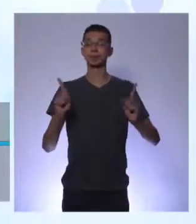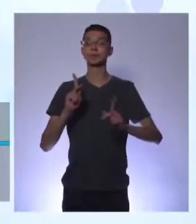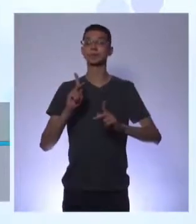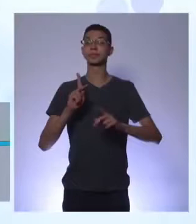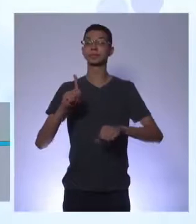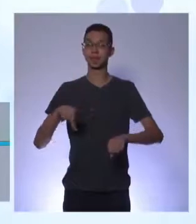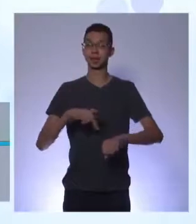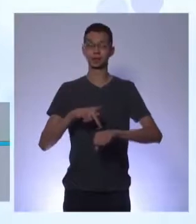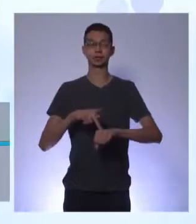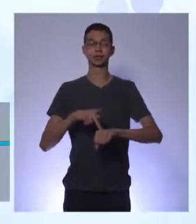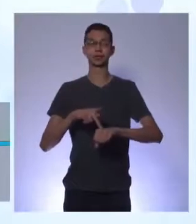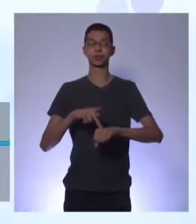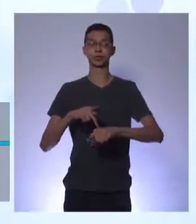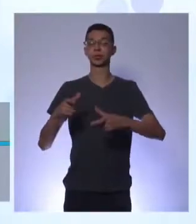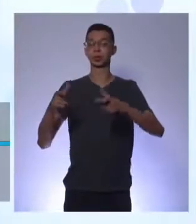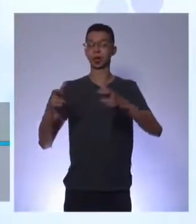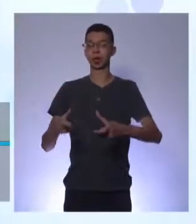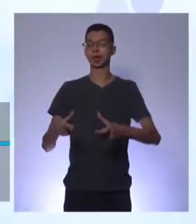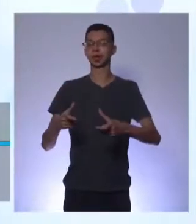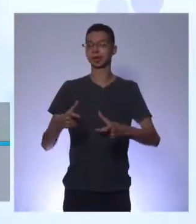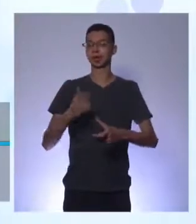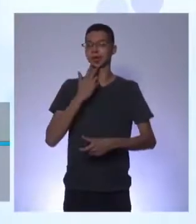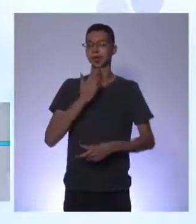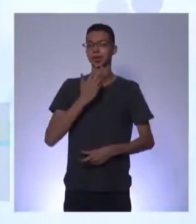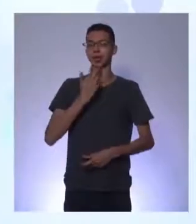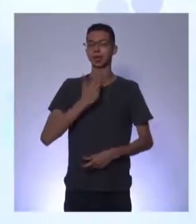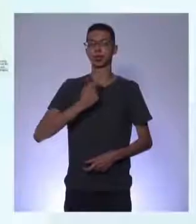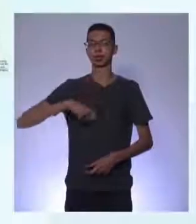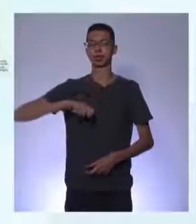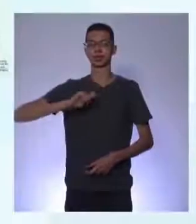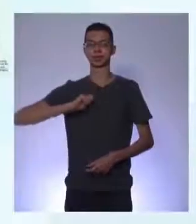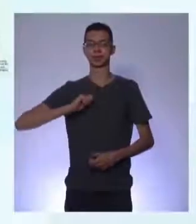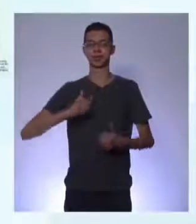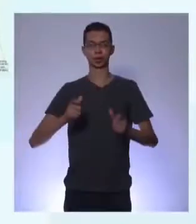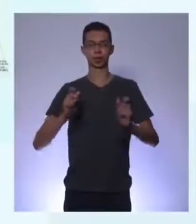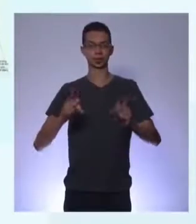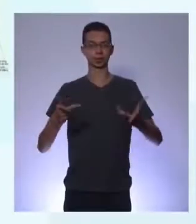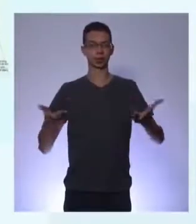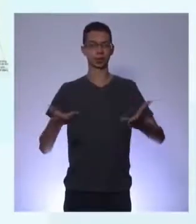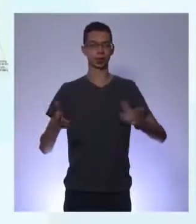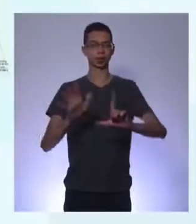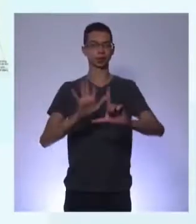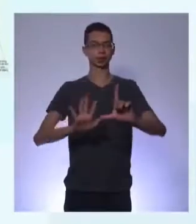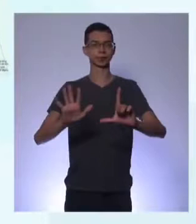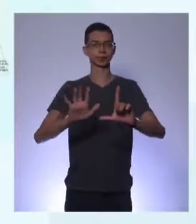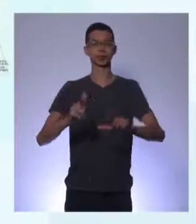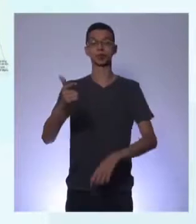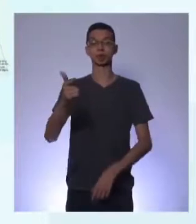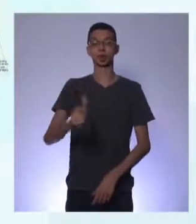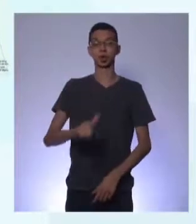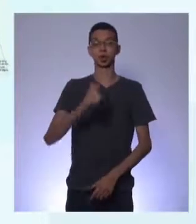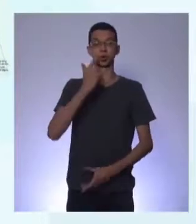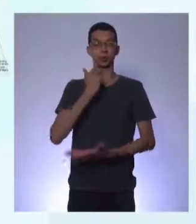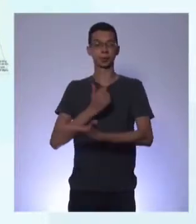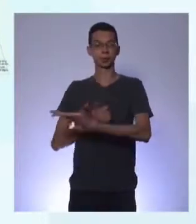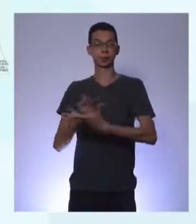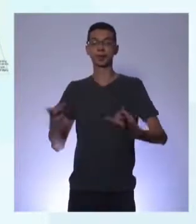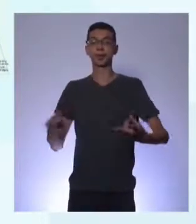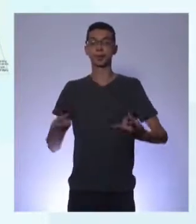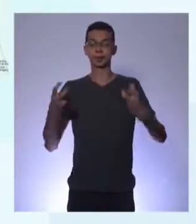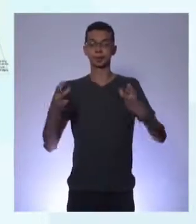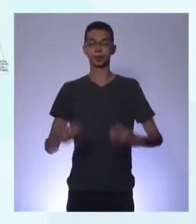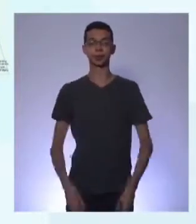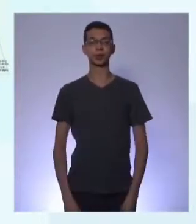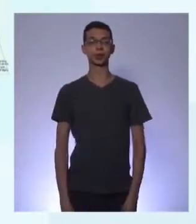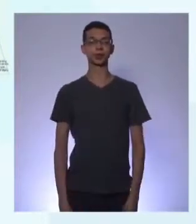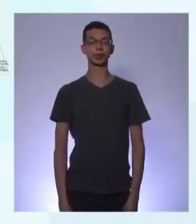língua espanhola. Vamos então para a próxima tela. Olha como é que ficou